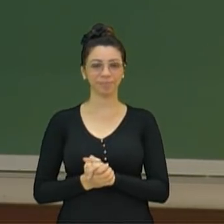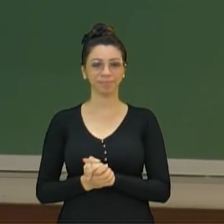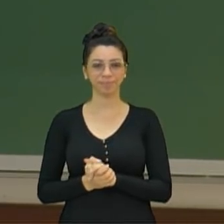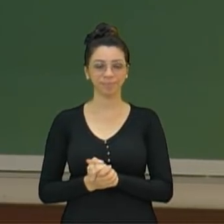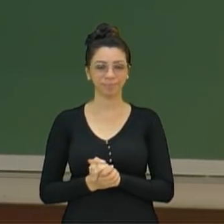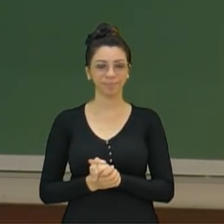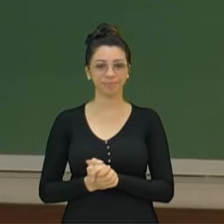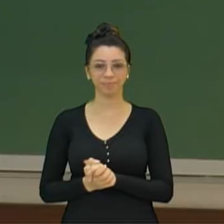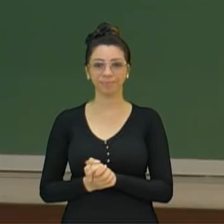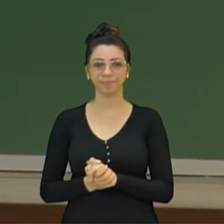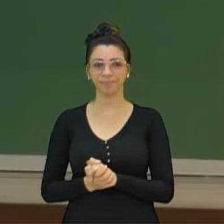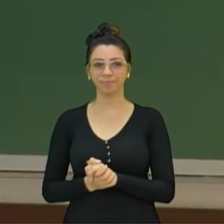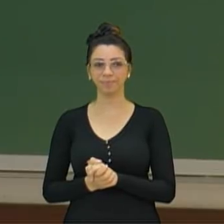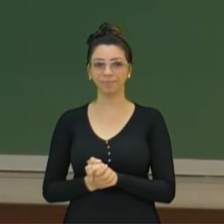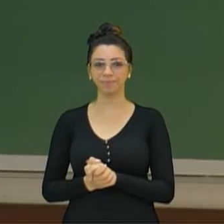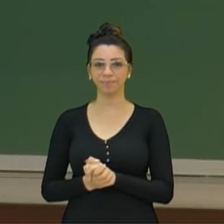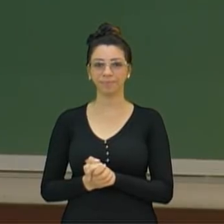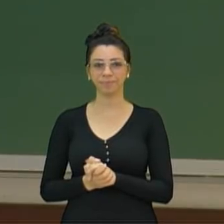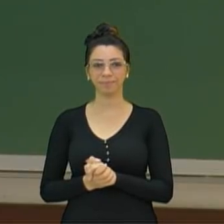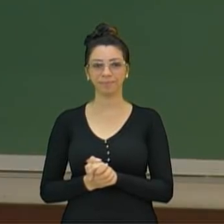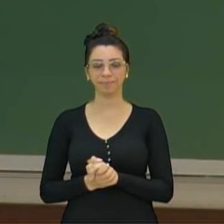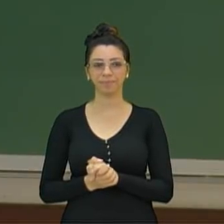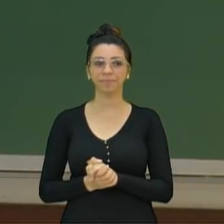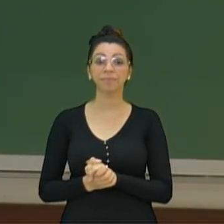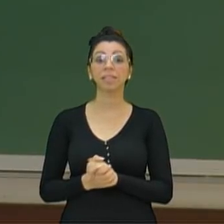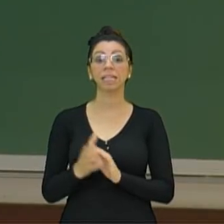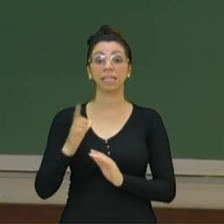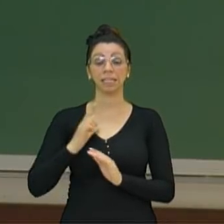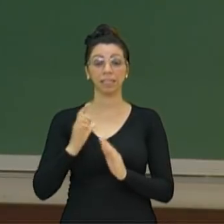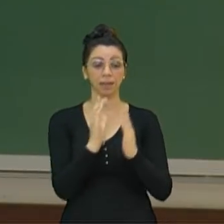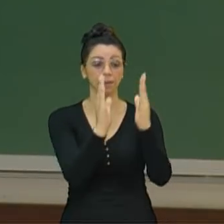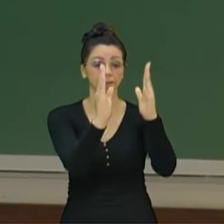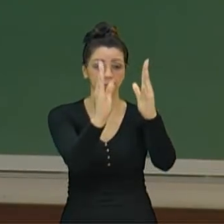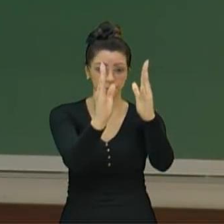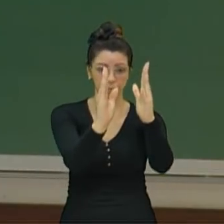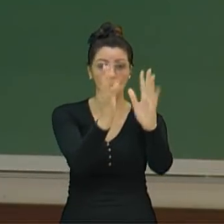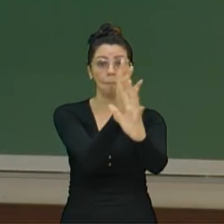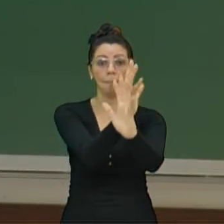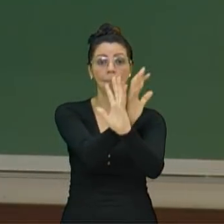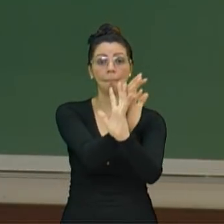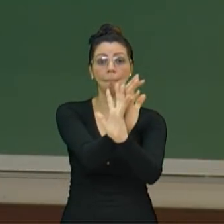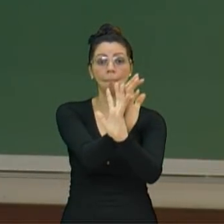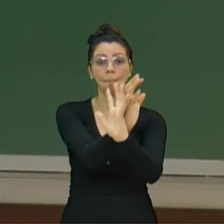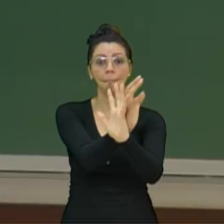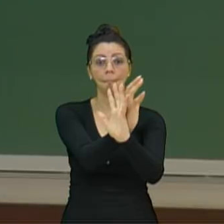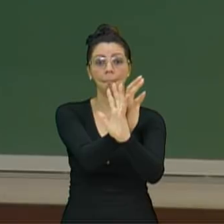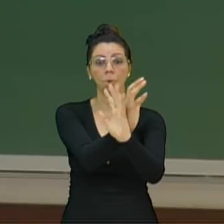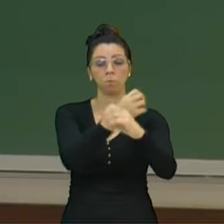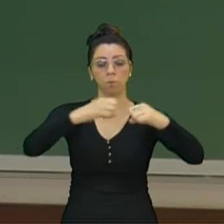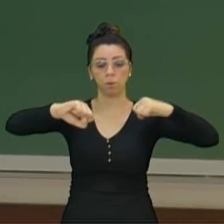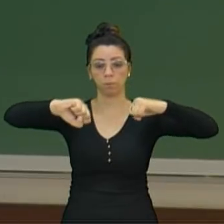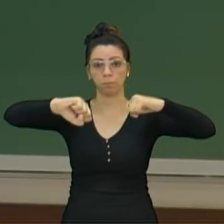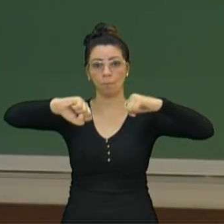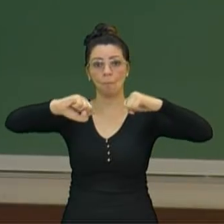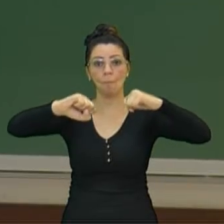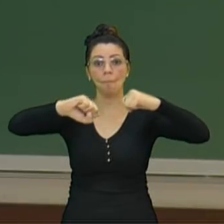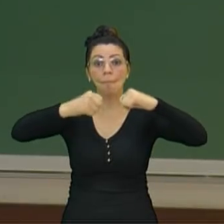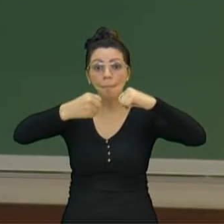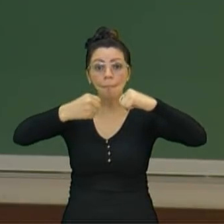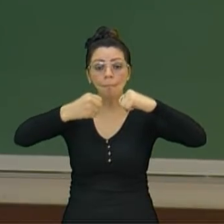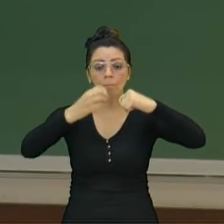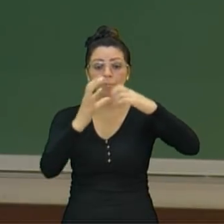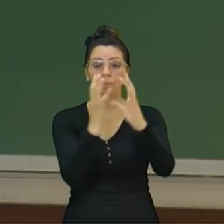primeiro neurônio, tem um espaço vazio entre elas, a fenda sináptica, e